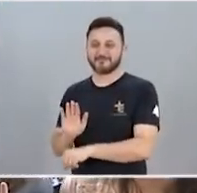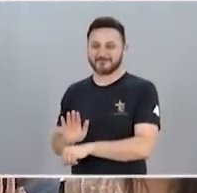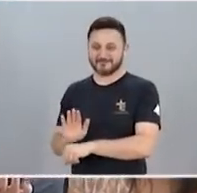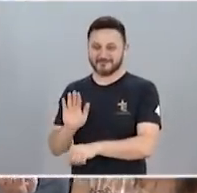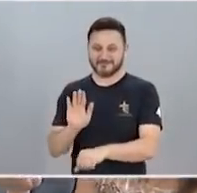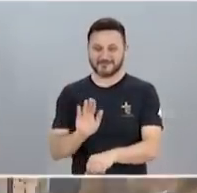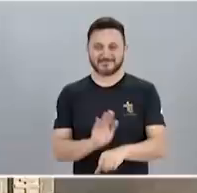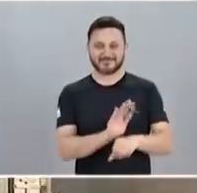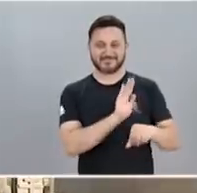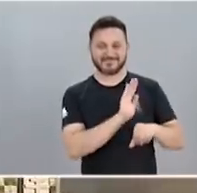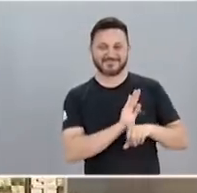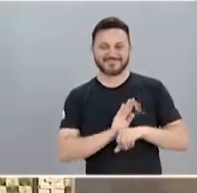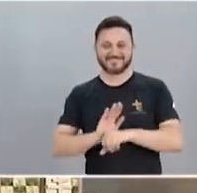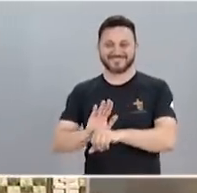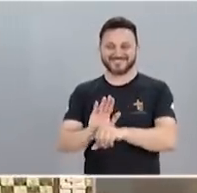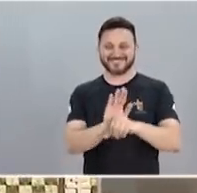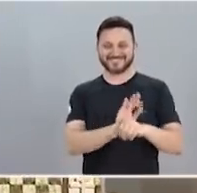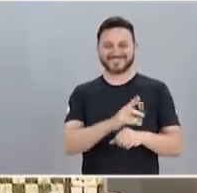favoreça,